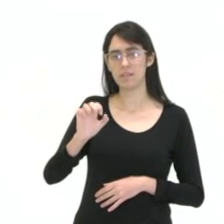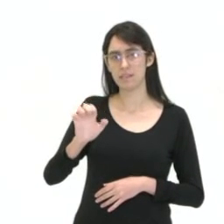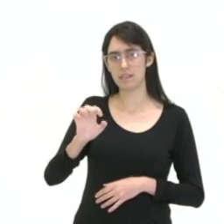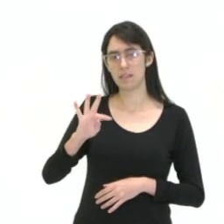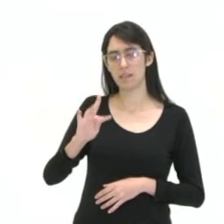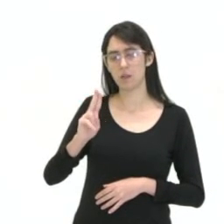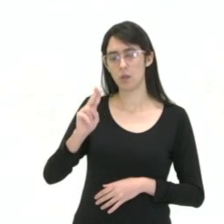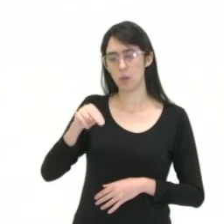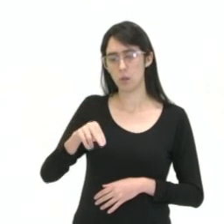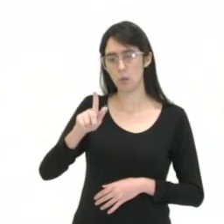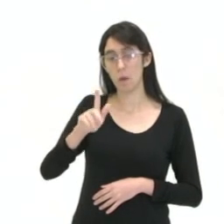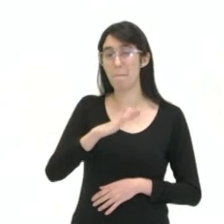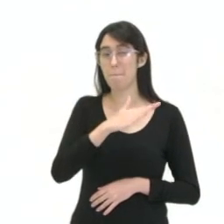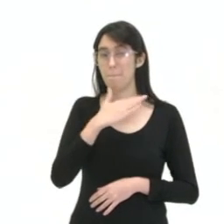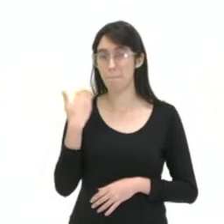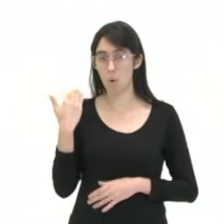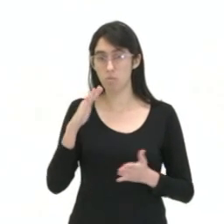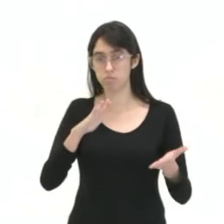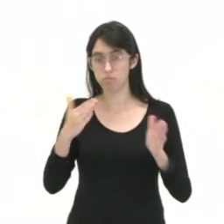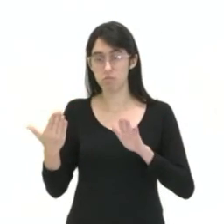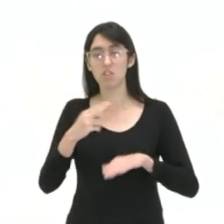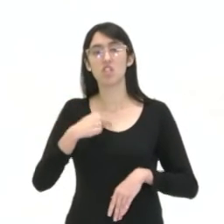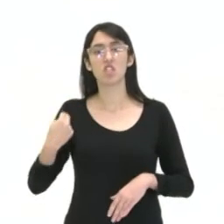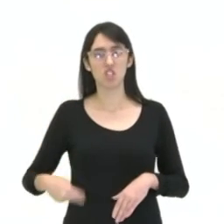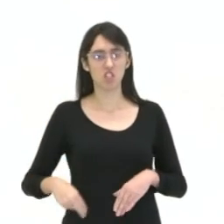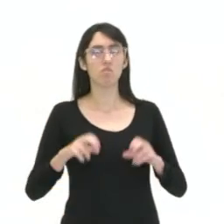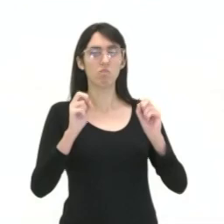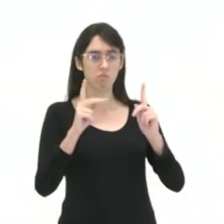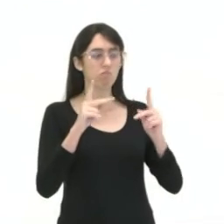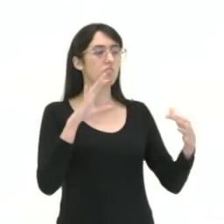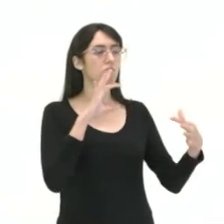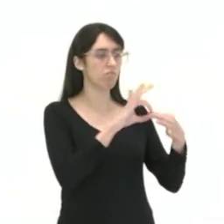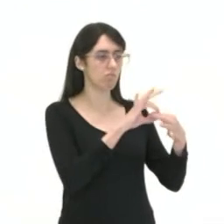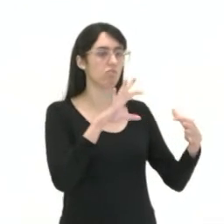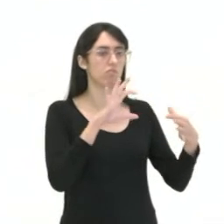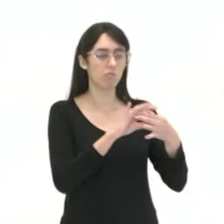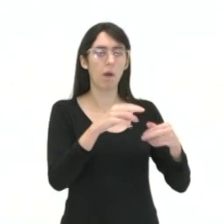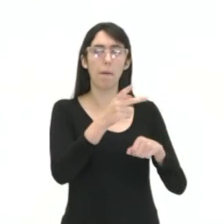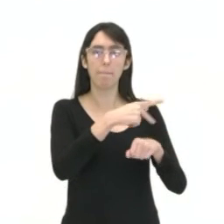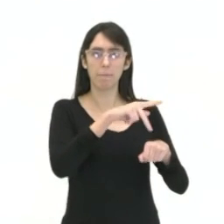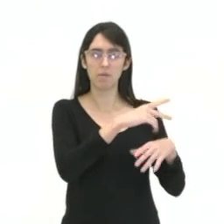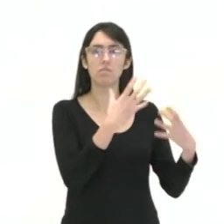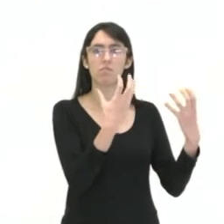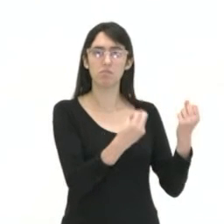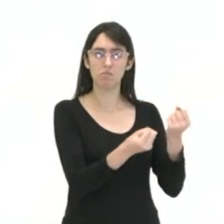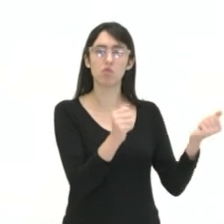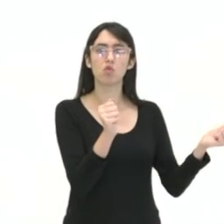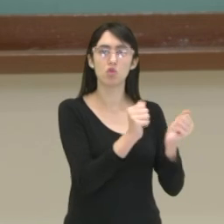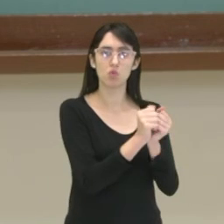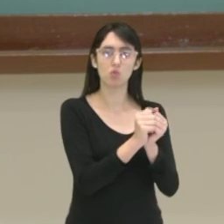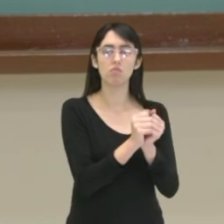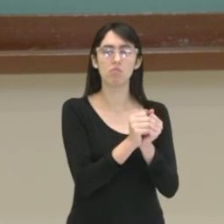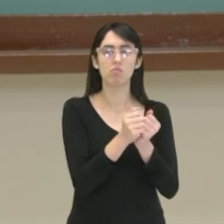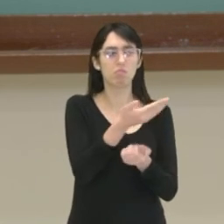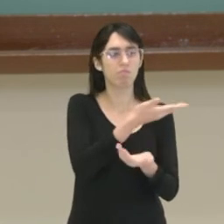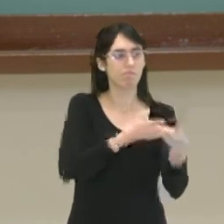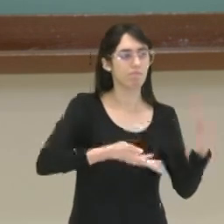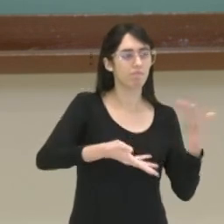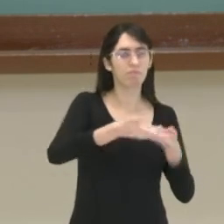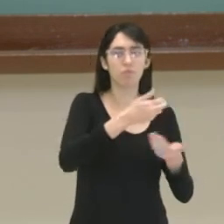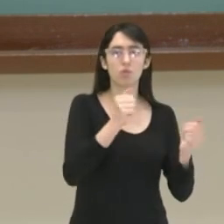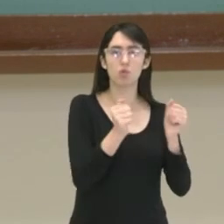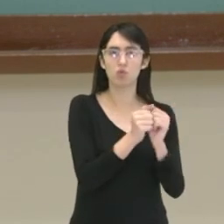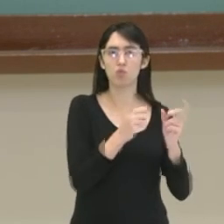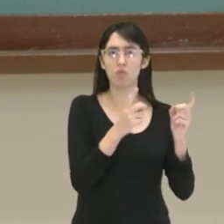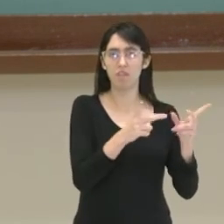China volta a se aproximar dos países ocidentais, passa a abrir o comércio deles e eles